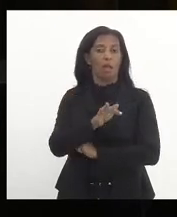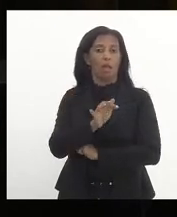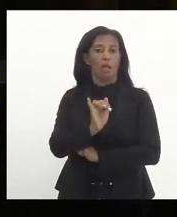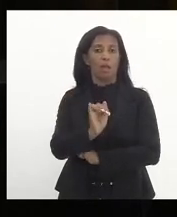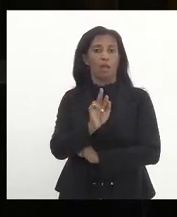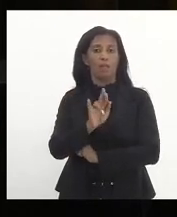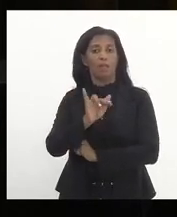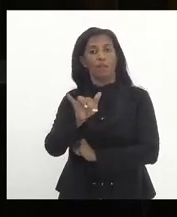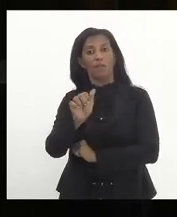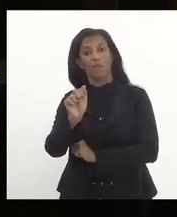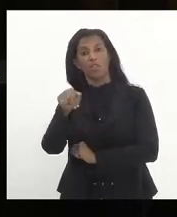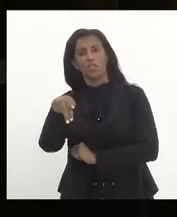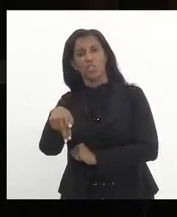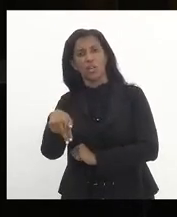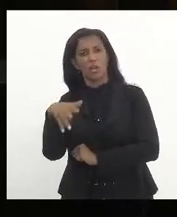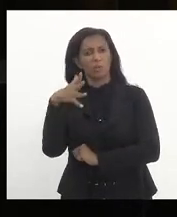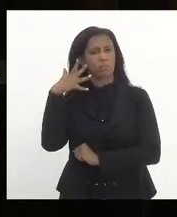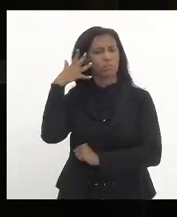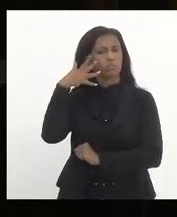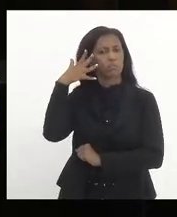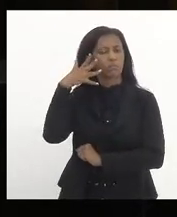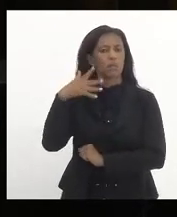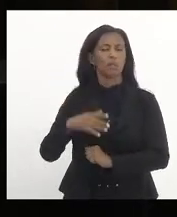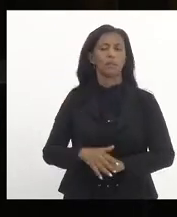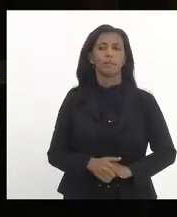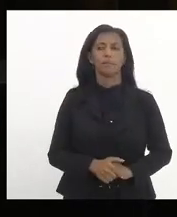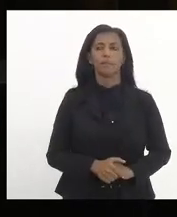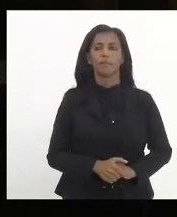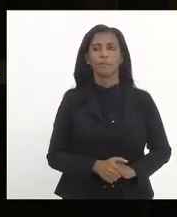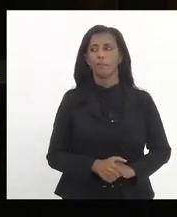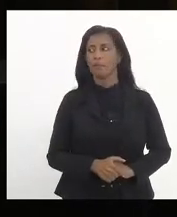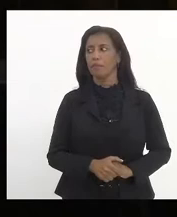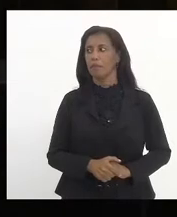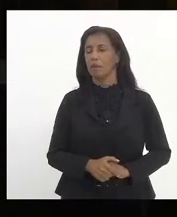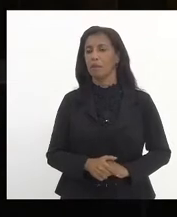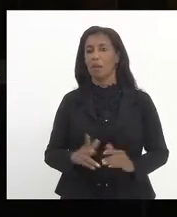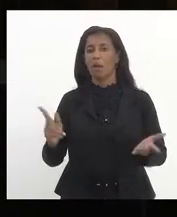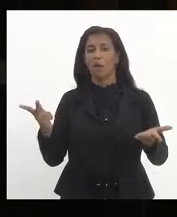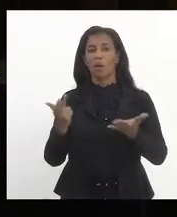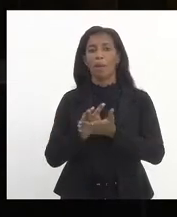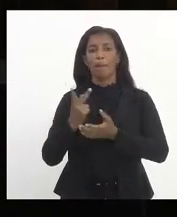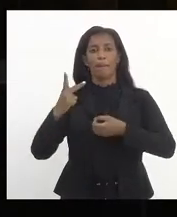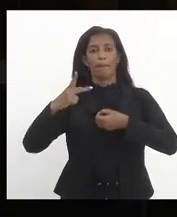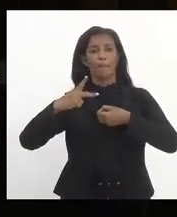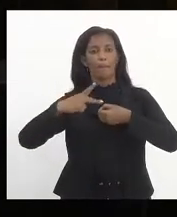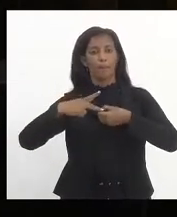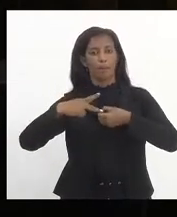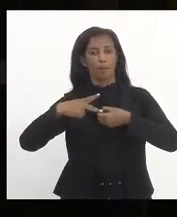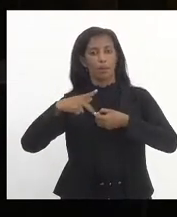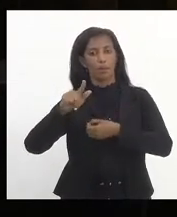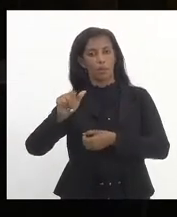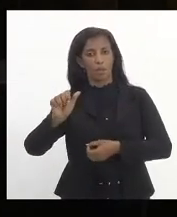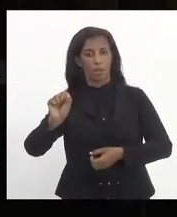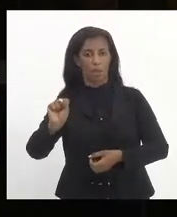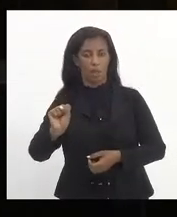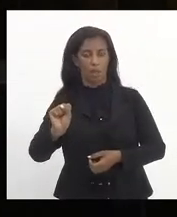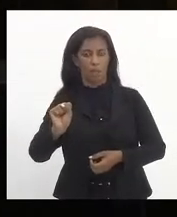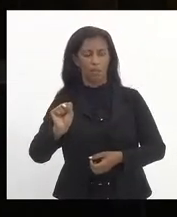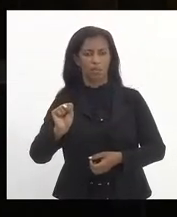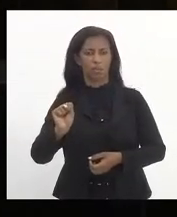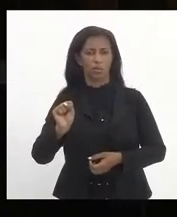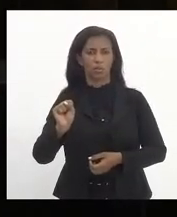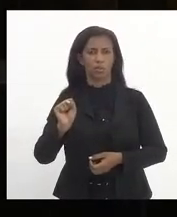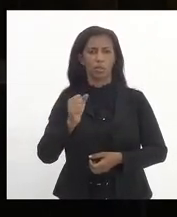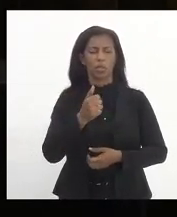do lançamento do anuário de petróleo e gás do ano de